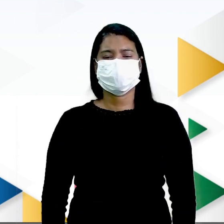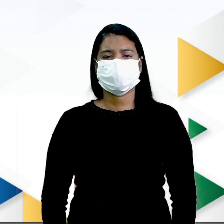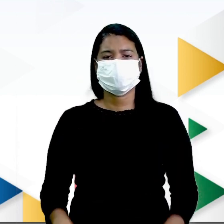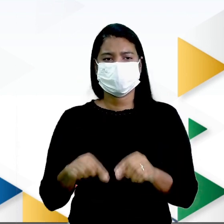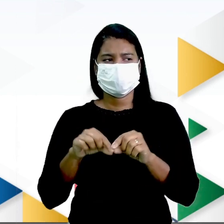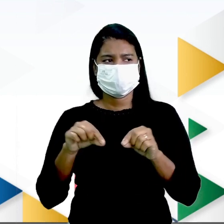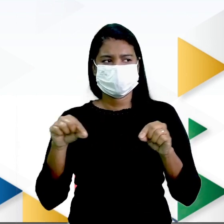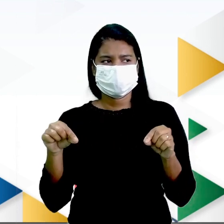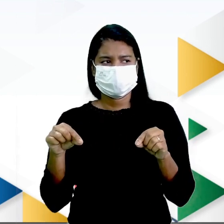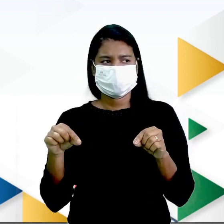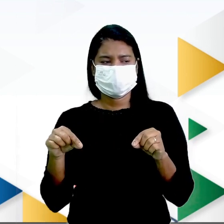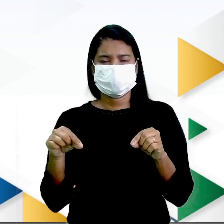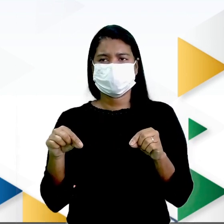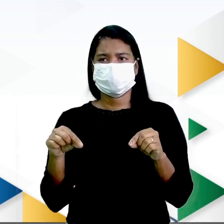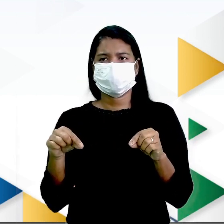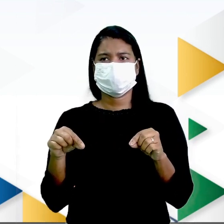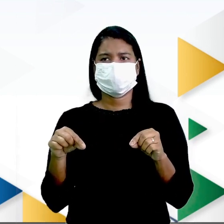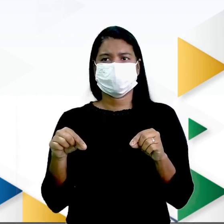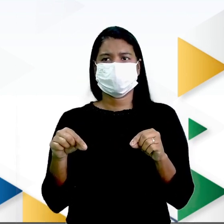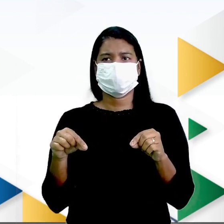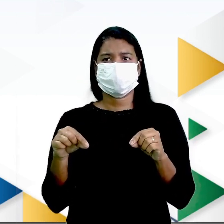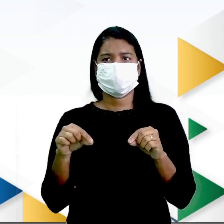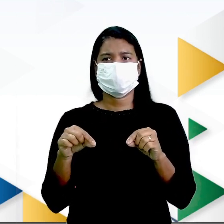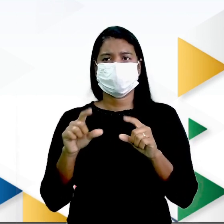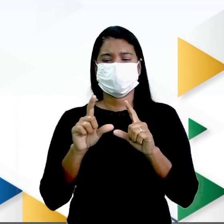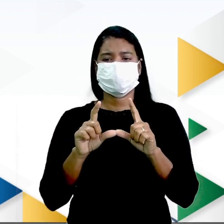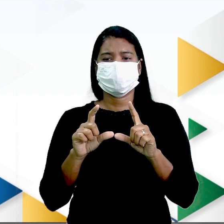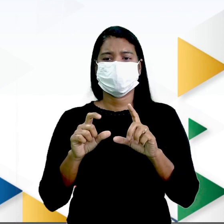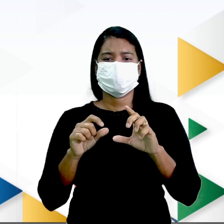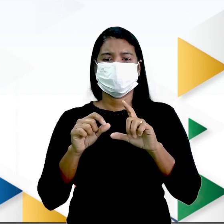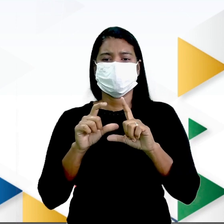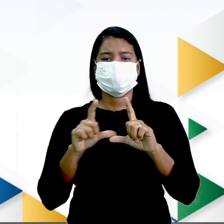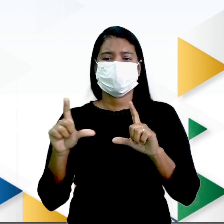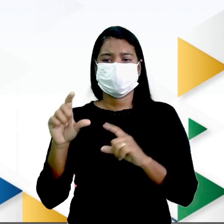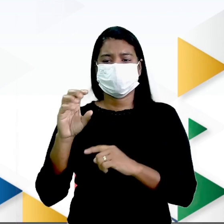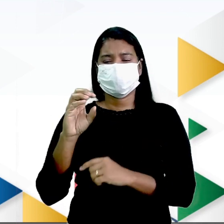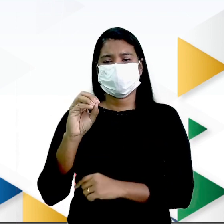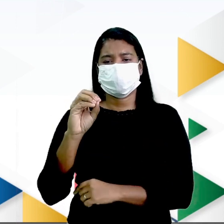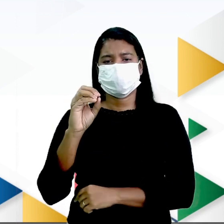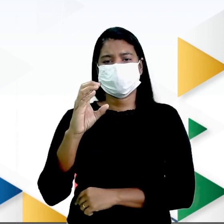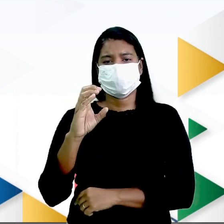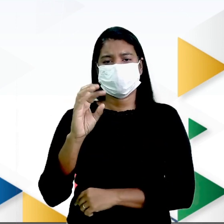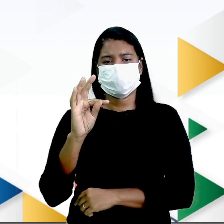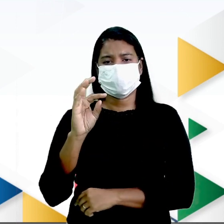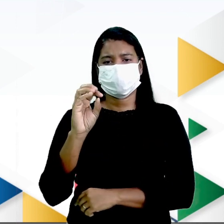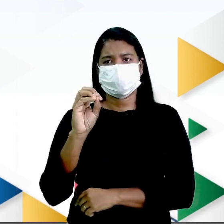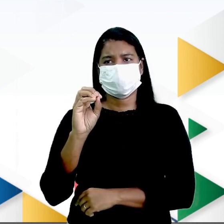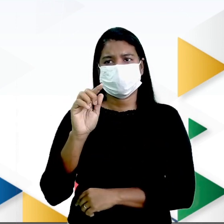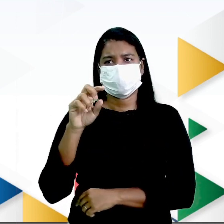do ângulo interno de e a do ângulo externo de um octógono? Octógono, tá?